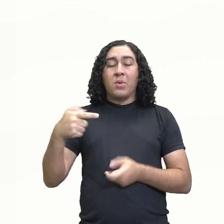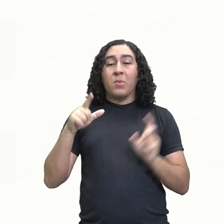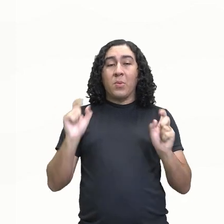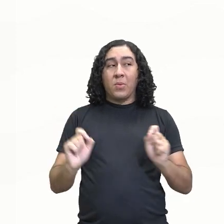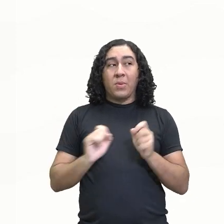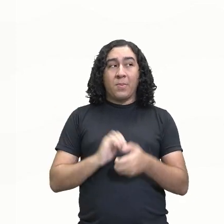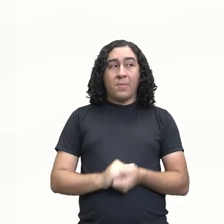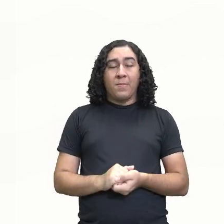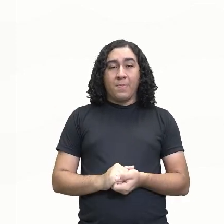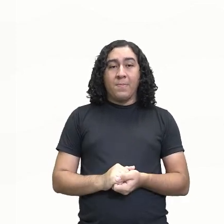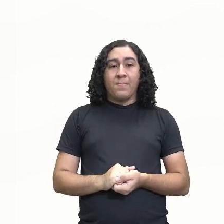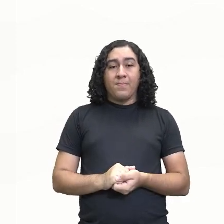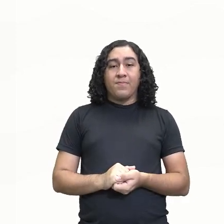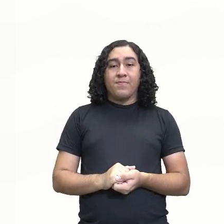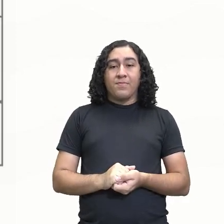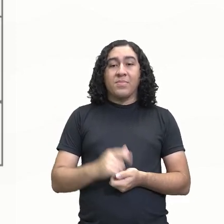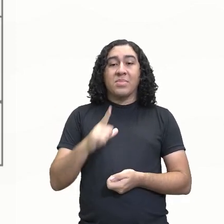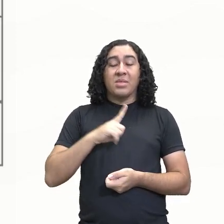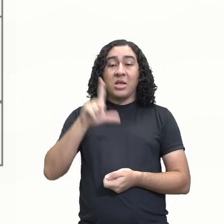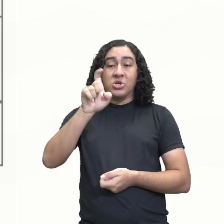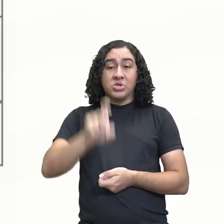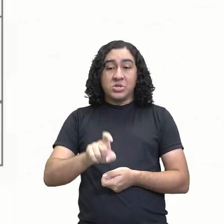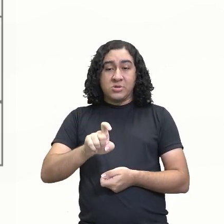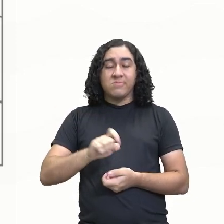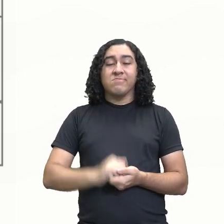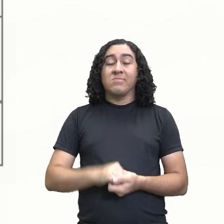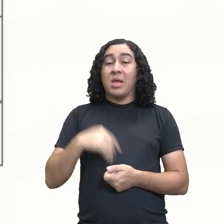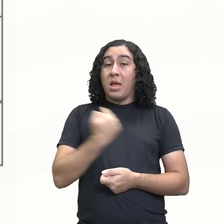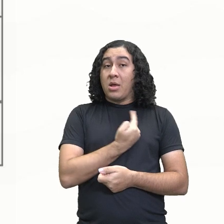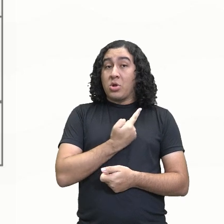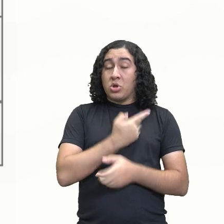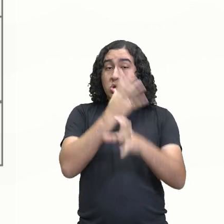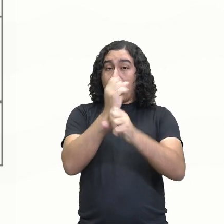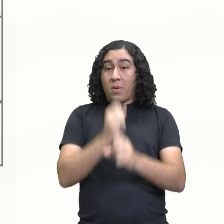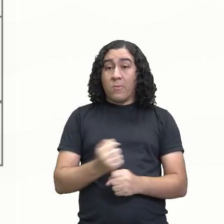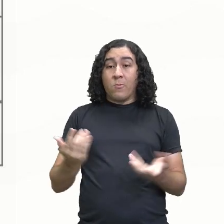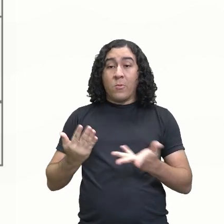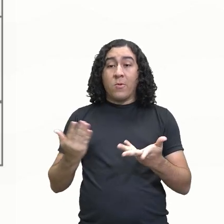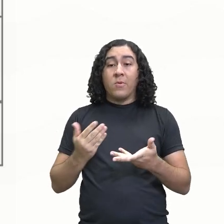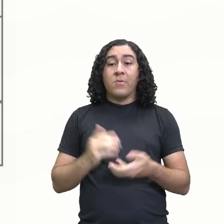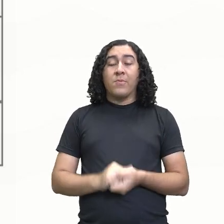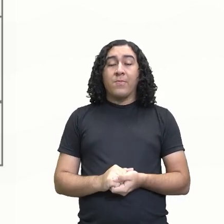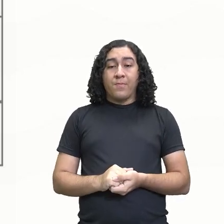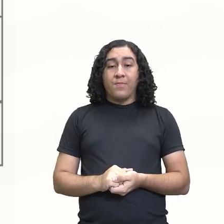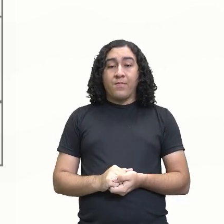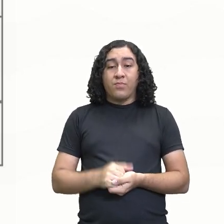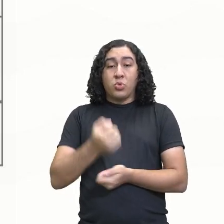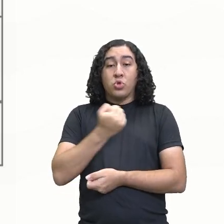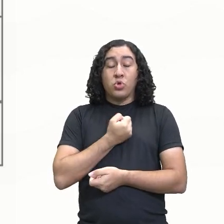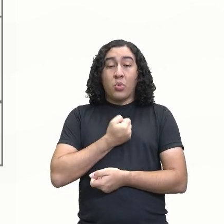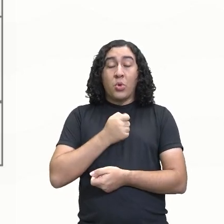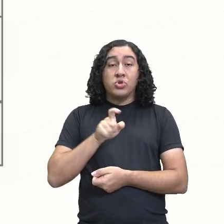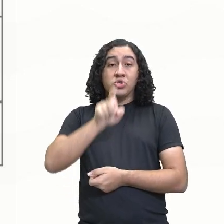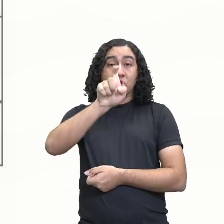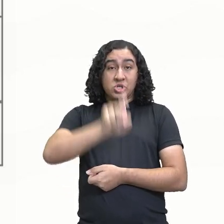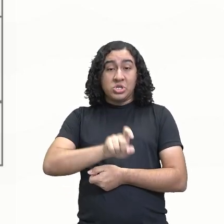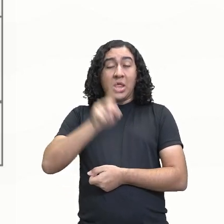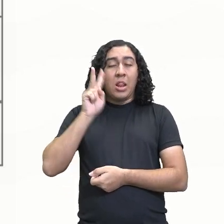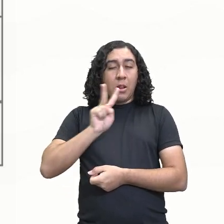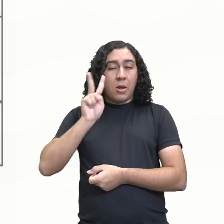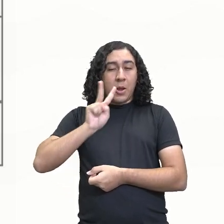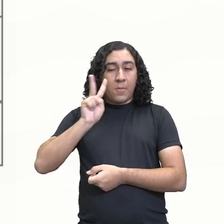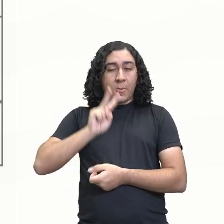quê? Atribuir valores a x, e é isso que nós estamos fazendo. Valores para x, lembre,